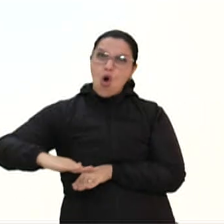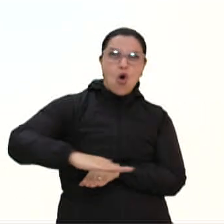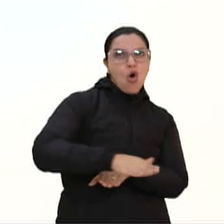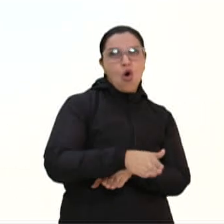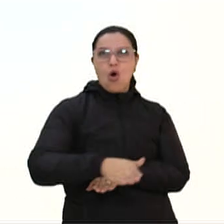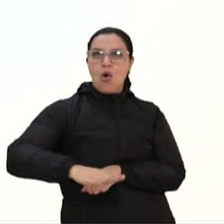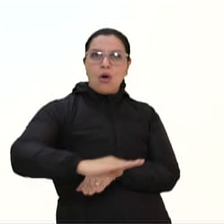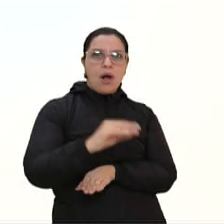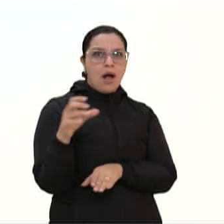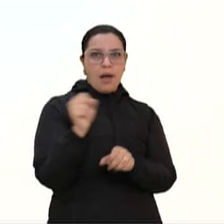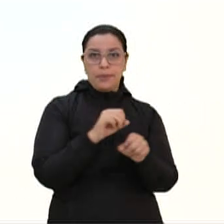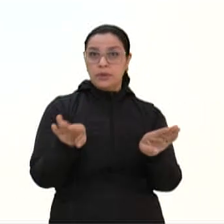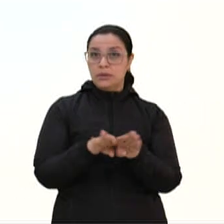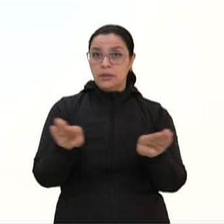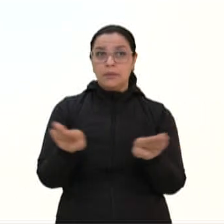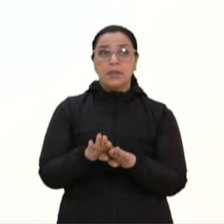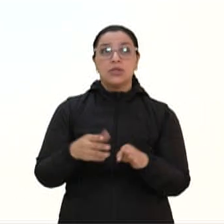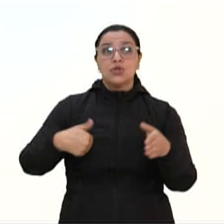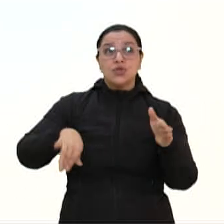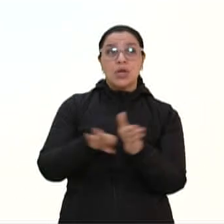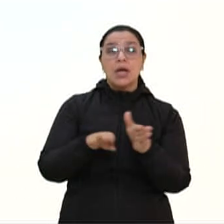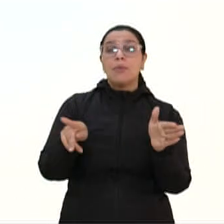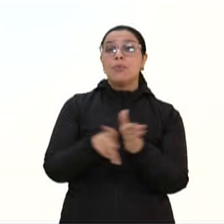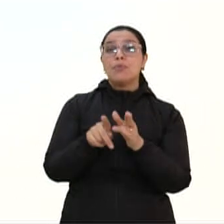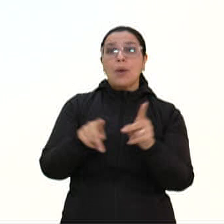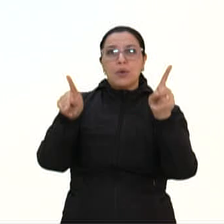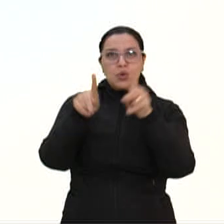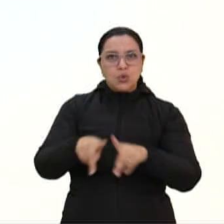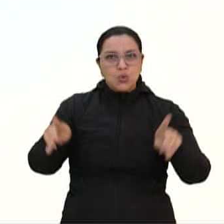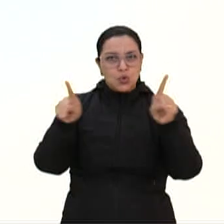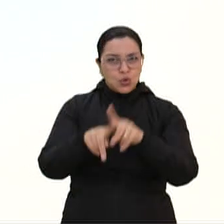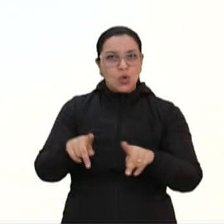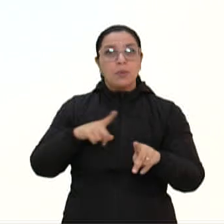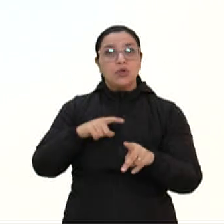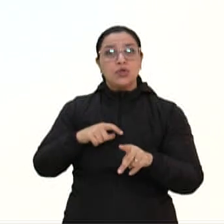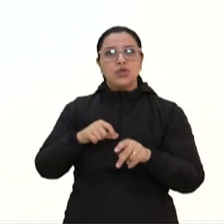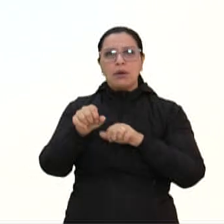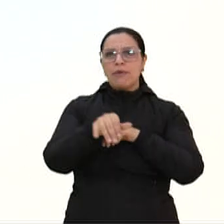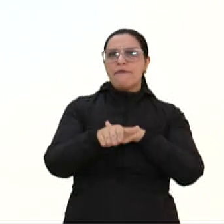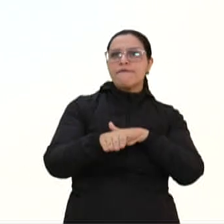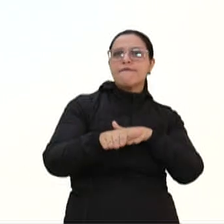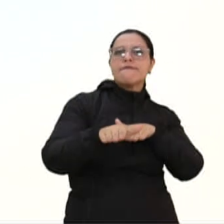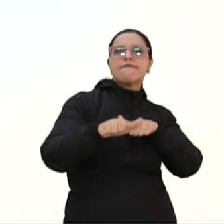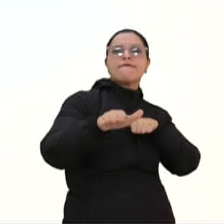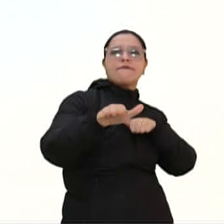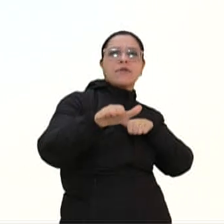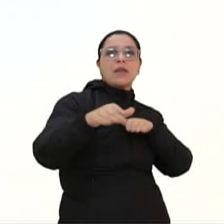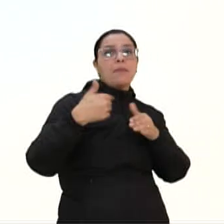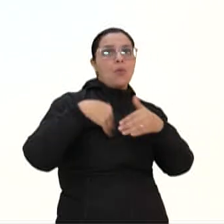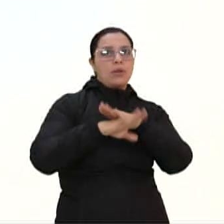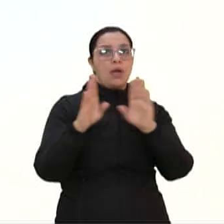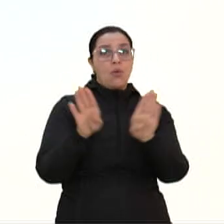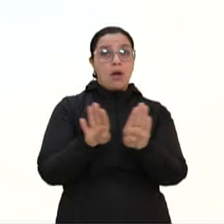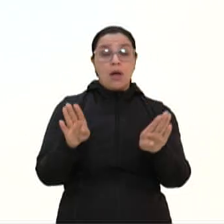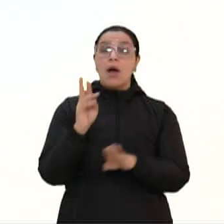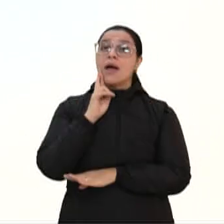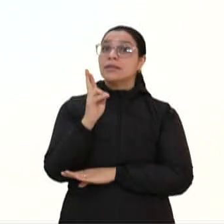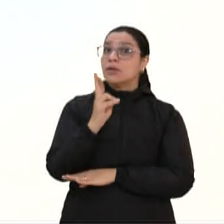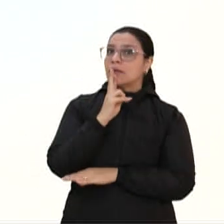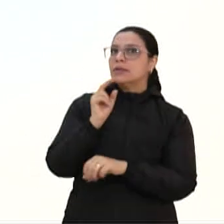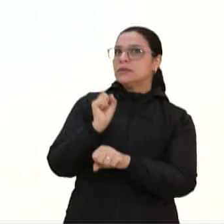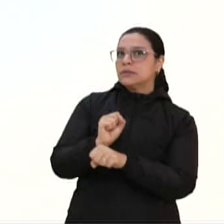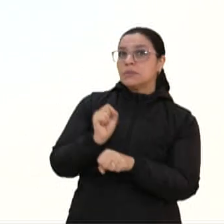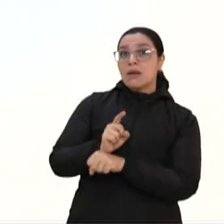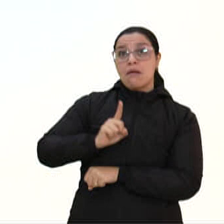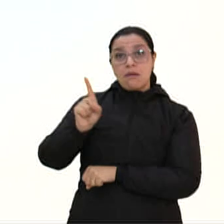os lados. Fomos ao Morumbi Shop, havia uma fila para o estacionamento VIP. Quem almoça em alguns restaurantes